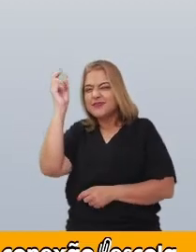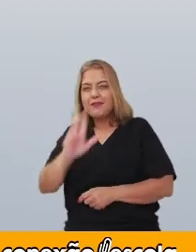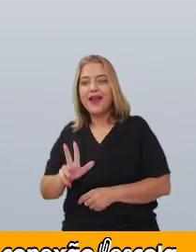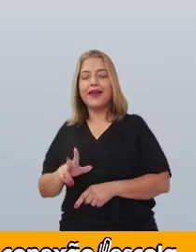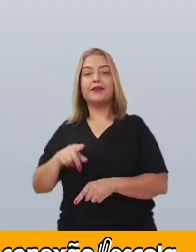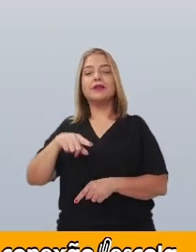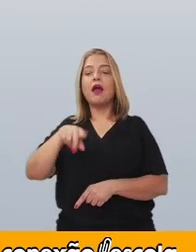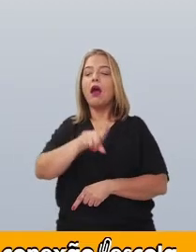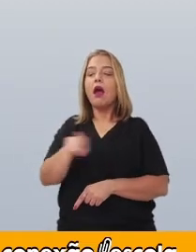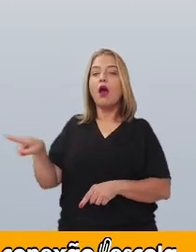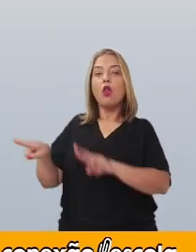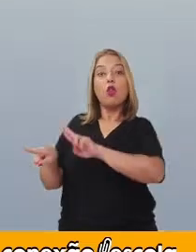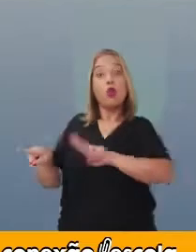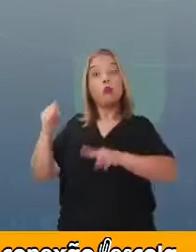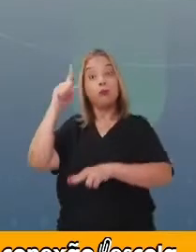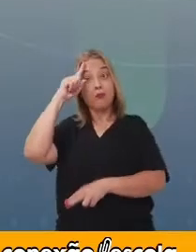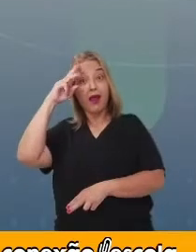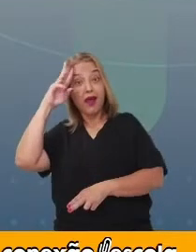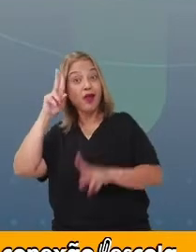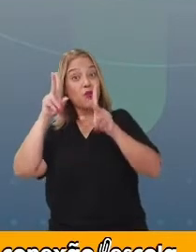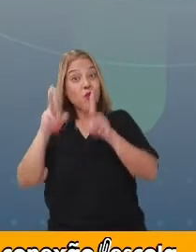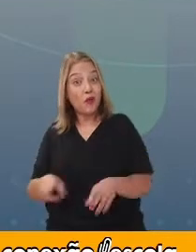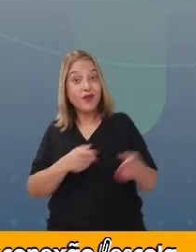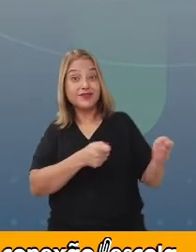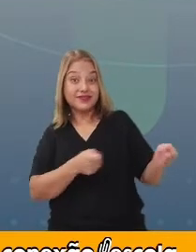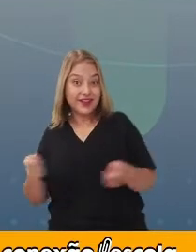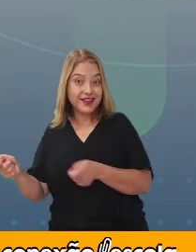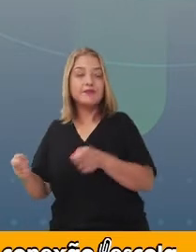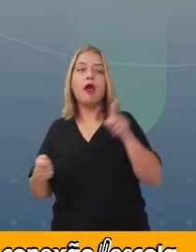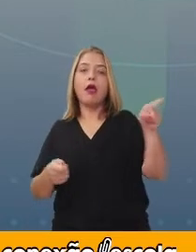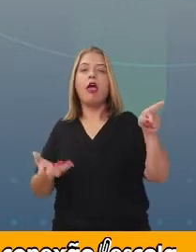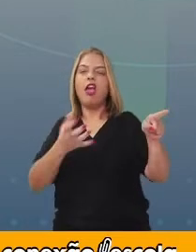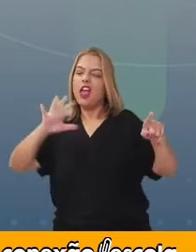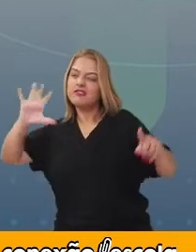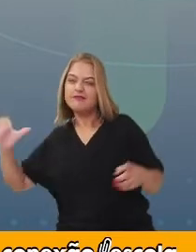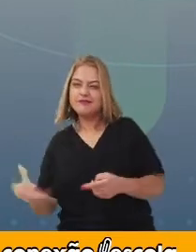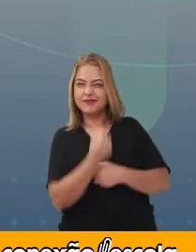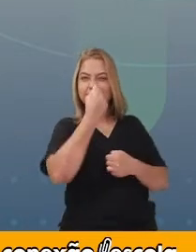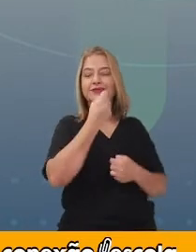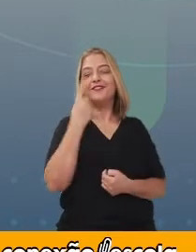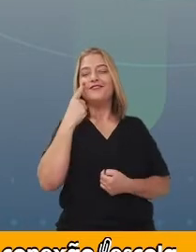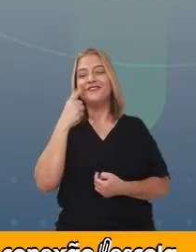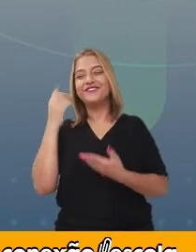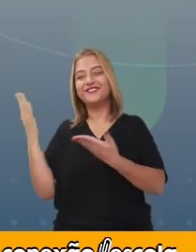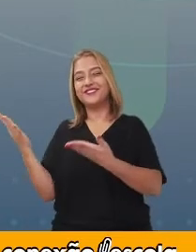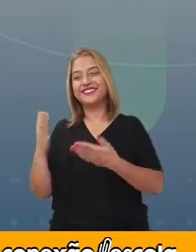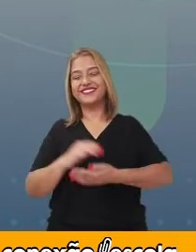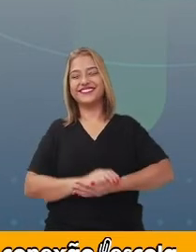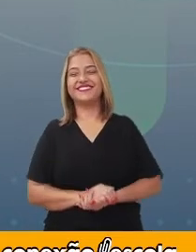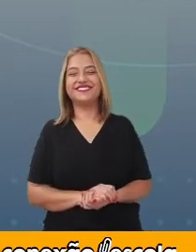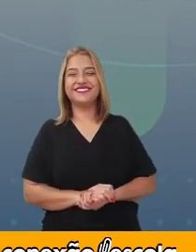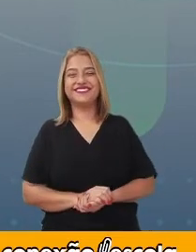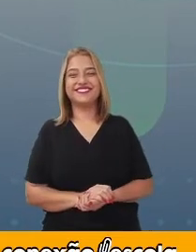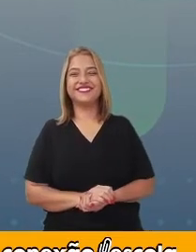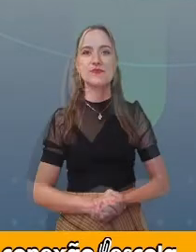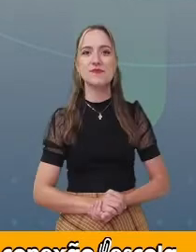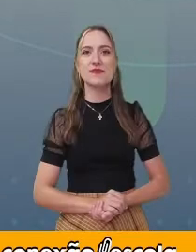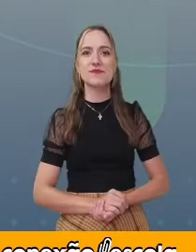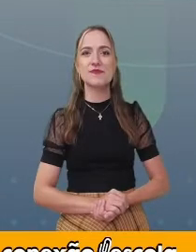casa. Vamos ouvir a história? Divirtam-se comigo, vamos lá!